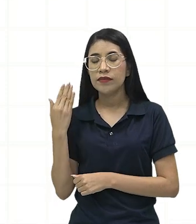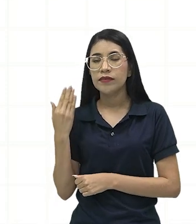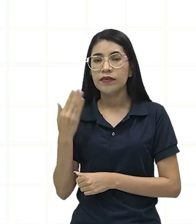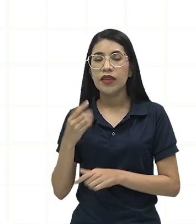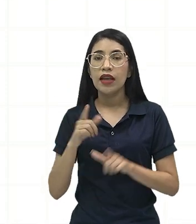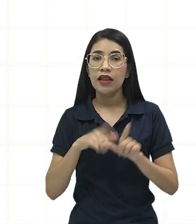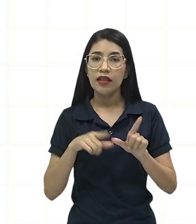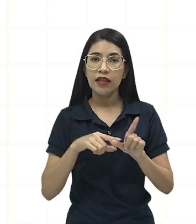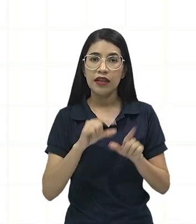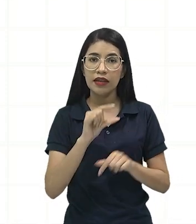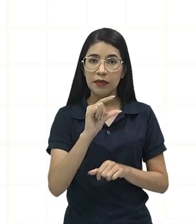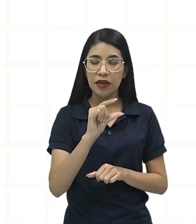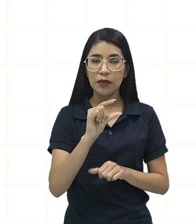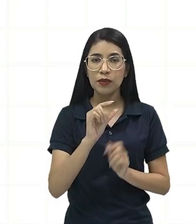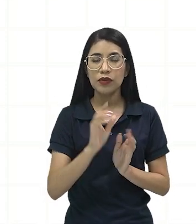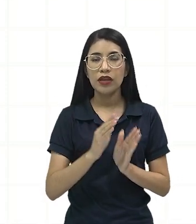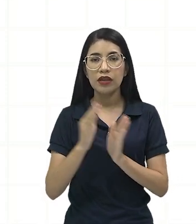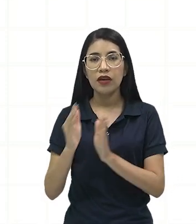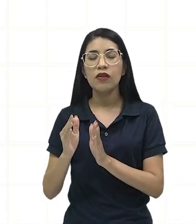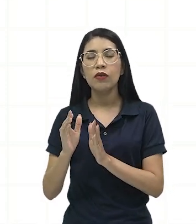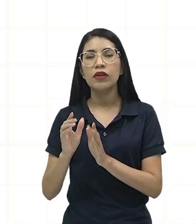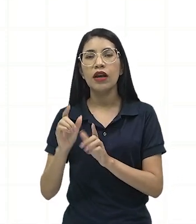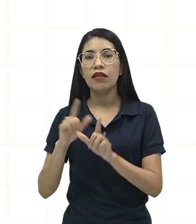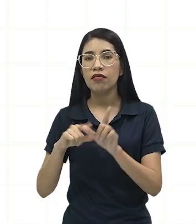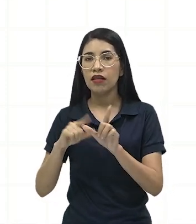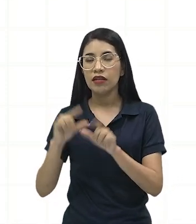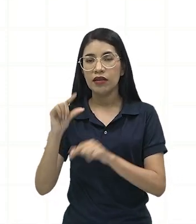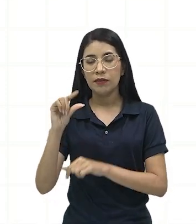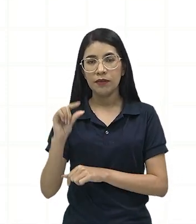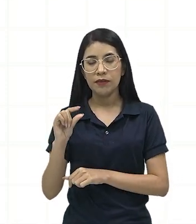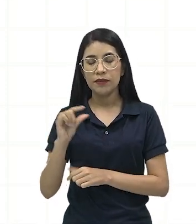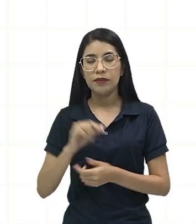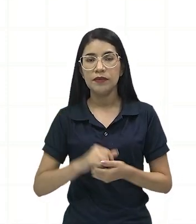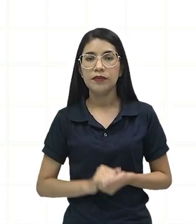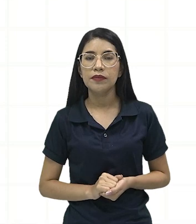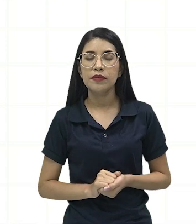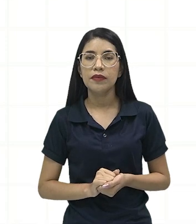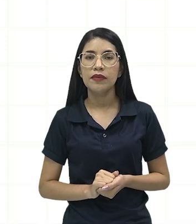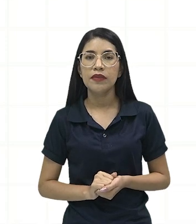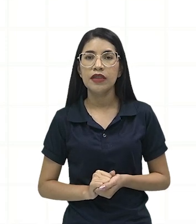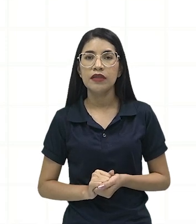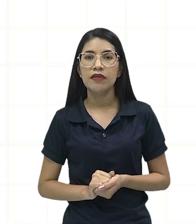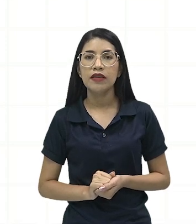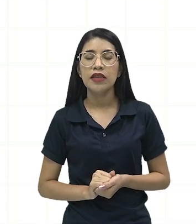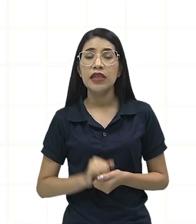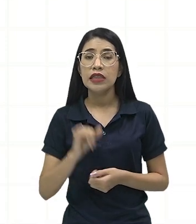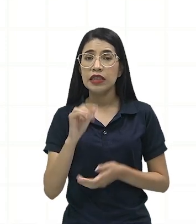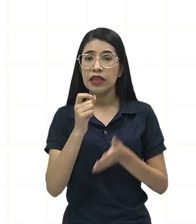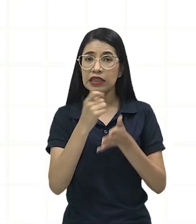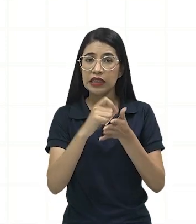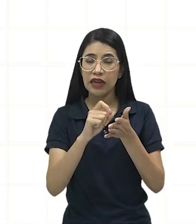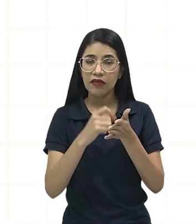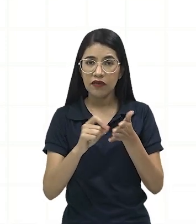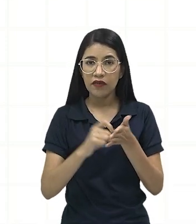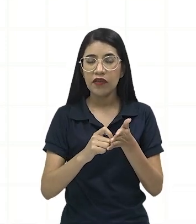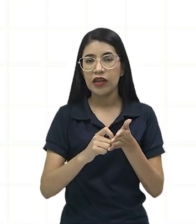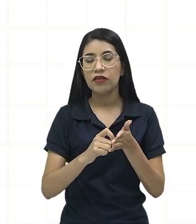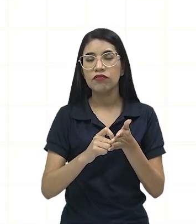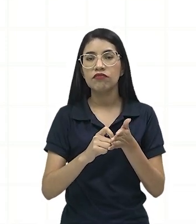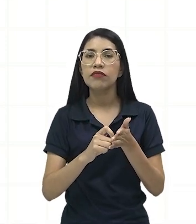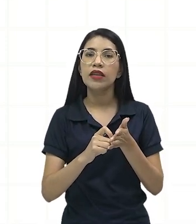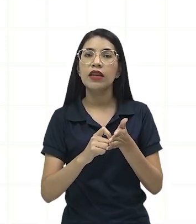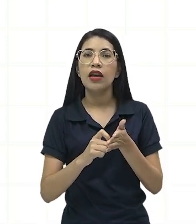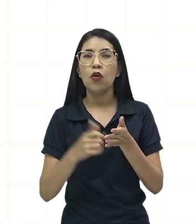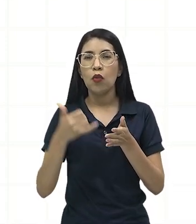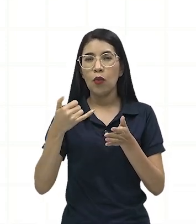inicial maiúscula, a segunda palavra com a inicial minúscula. E se você estiver escrevendo manualmente,